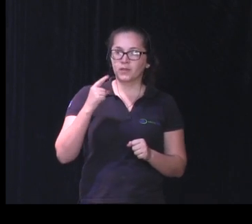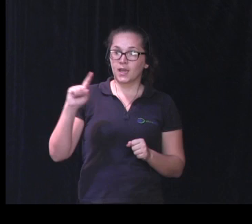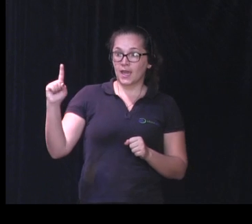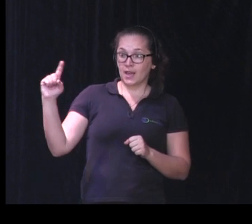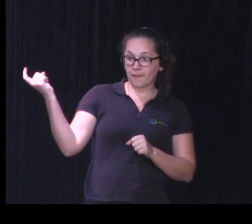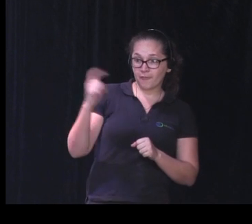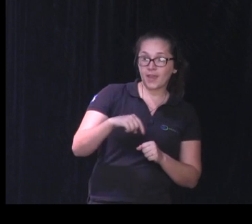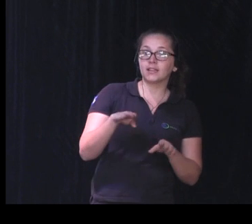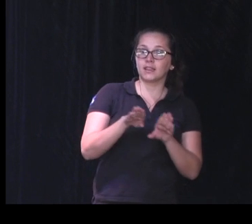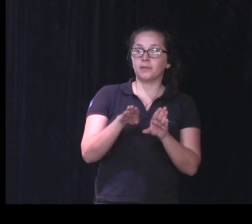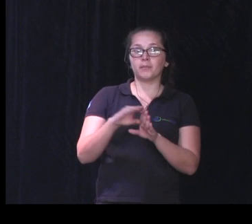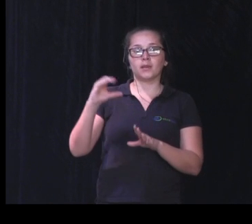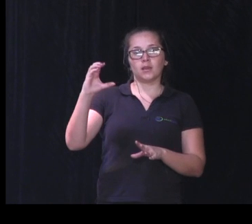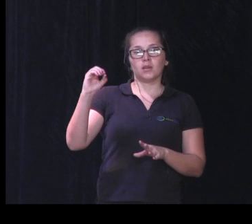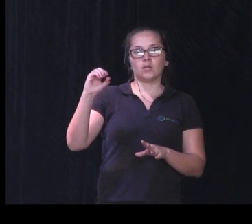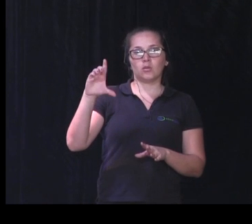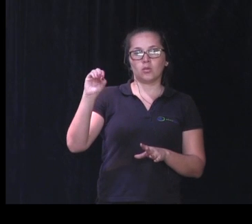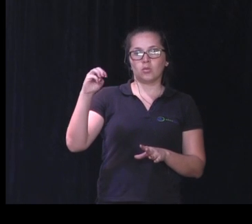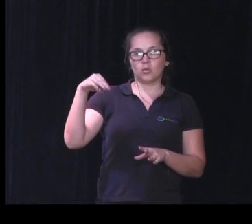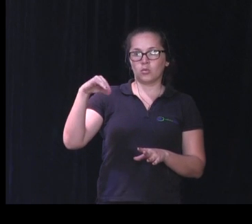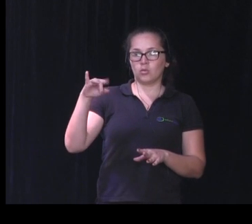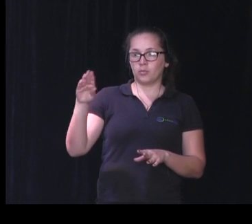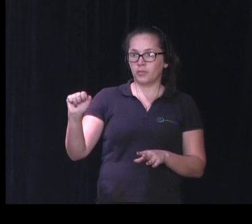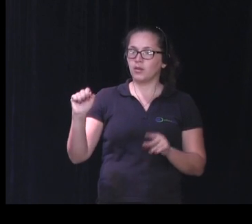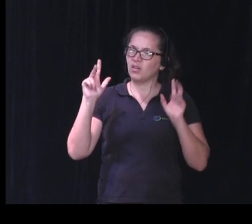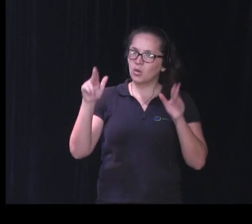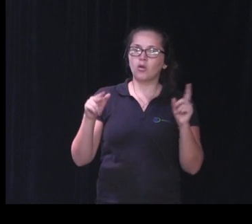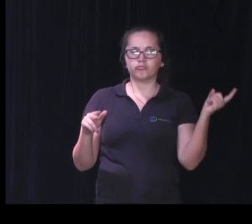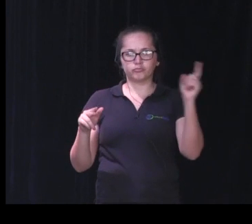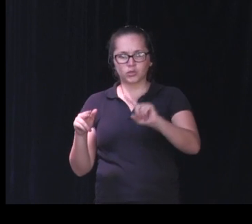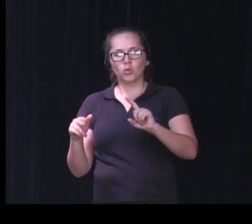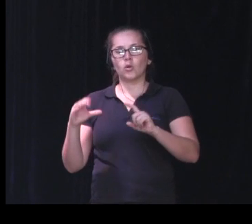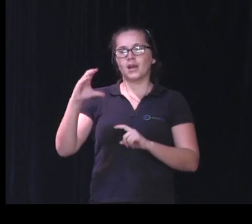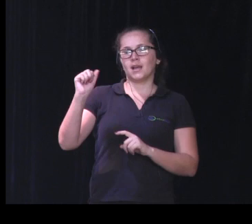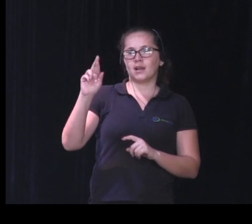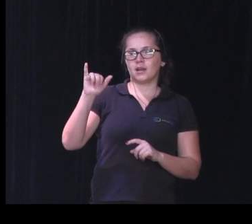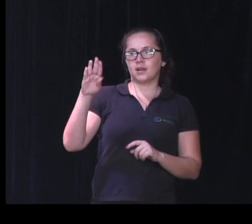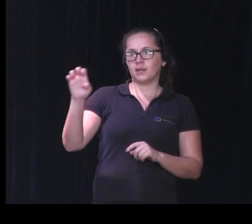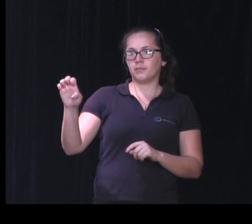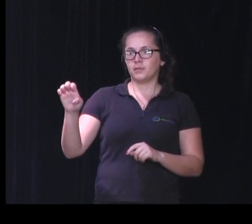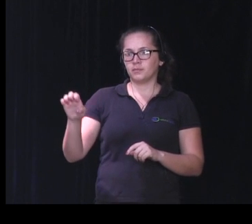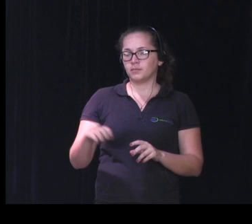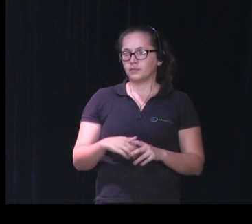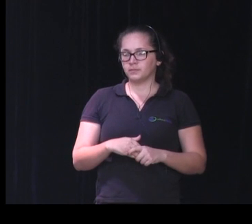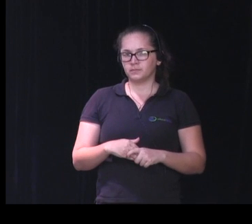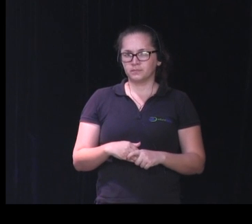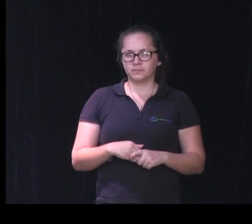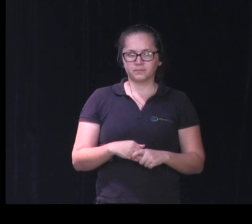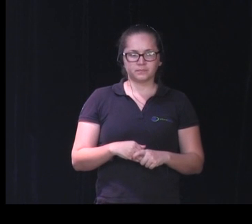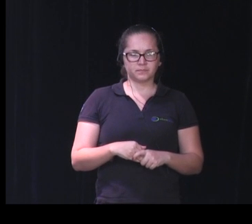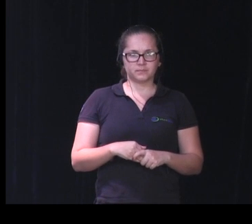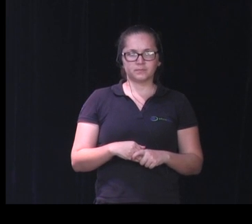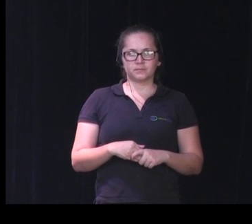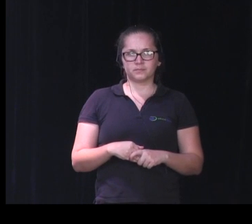Podemos fazer uma associação. Humboldt chega também à Colômbia, como Colón chegou ao Caribe, e